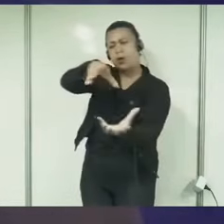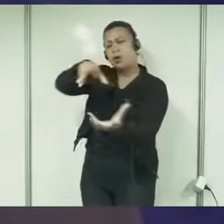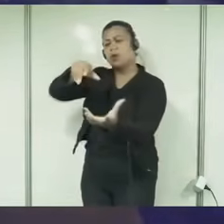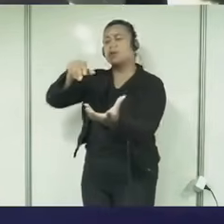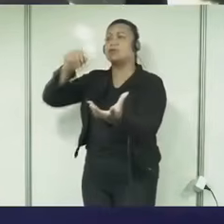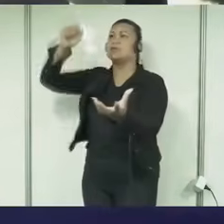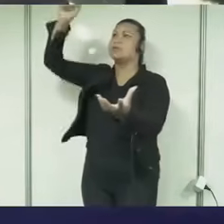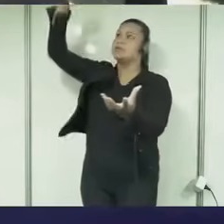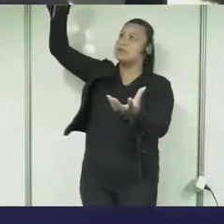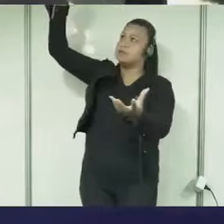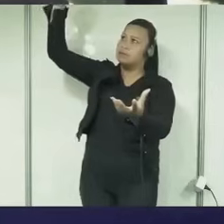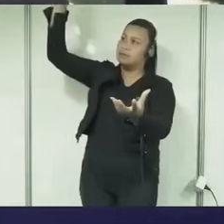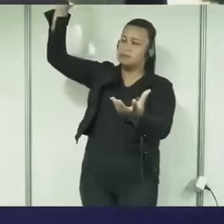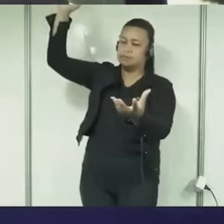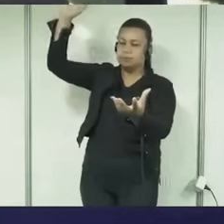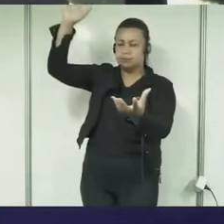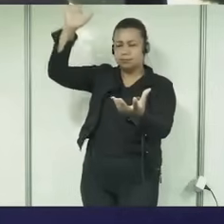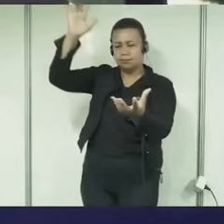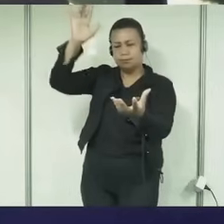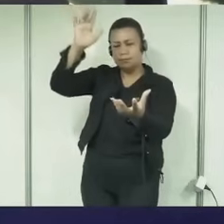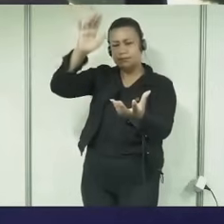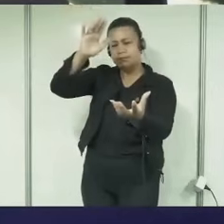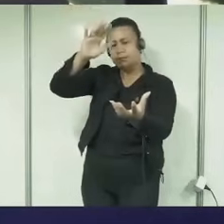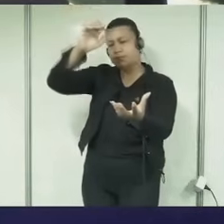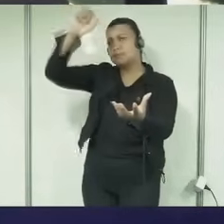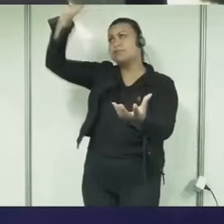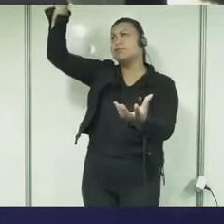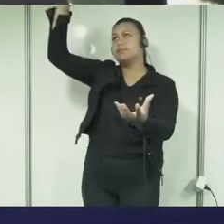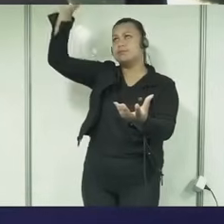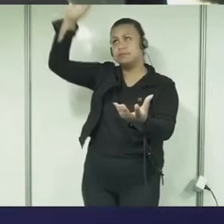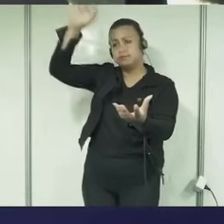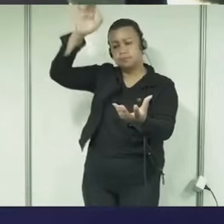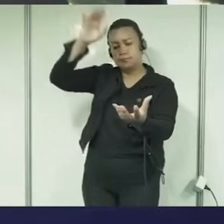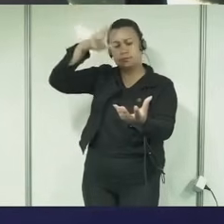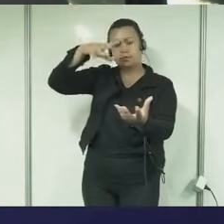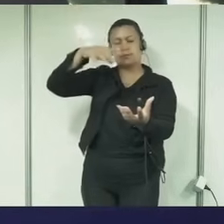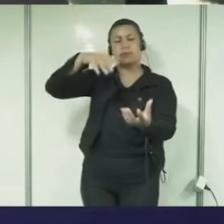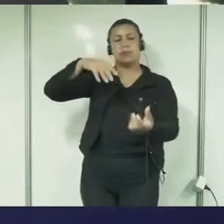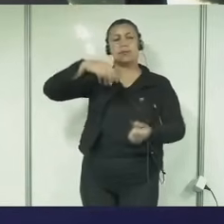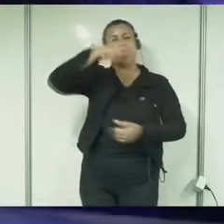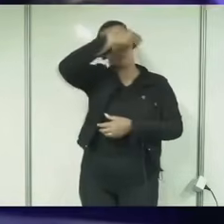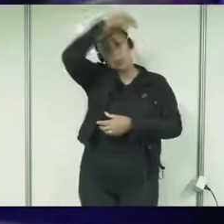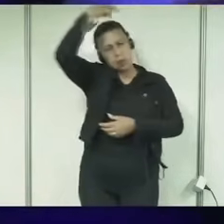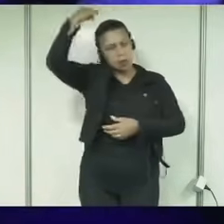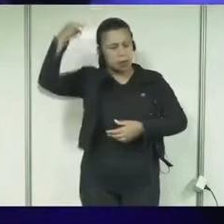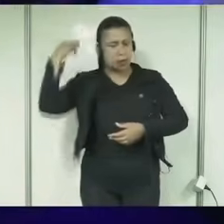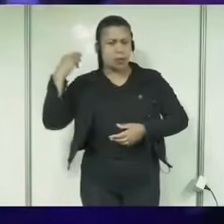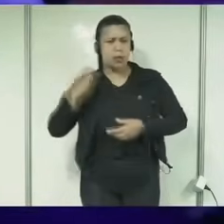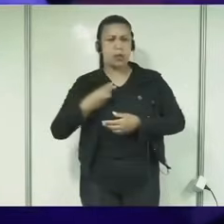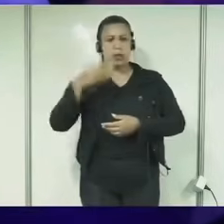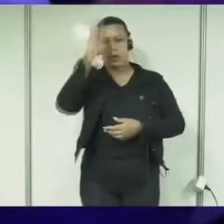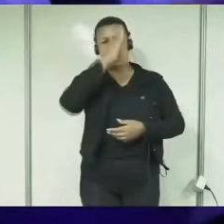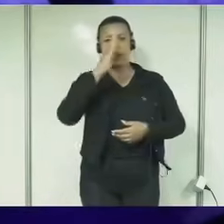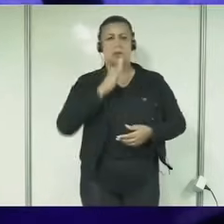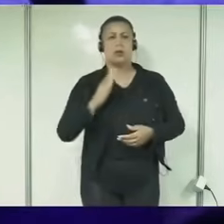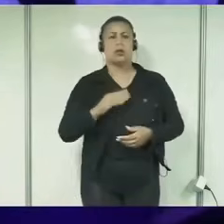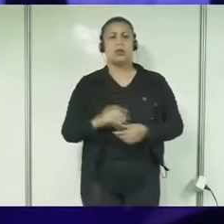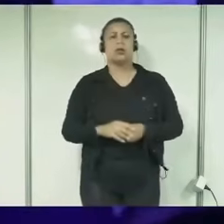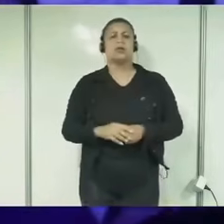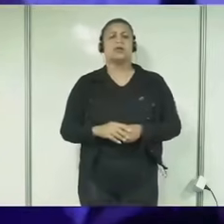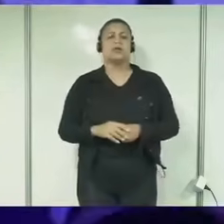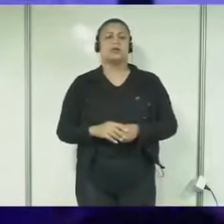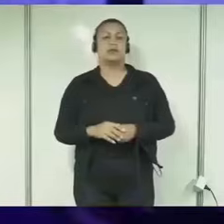por intercessão de Nossa Senhora Aparecida, padroeira do Brasil. Em nome do Pai, do Filho, do